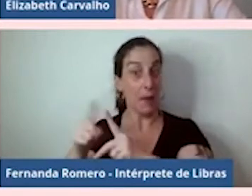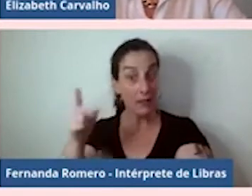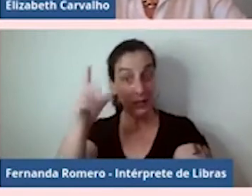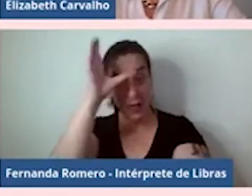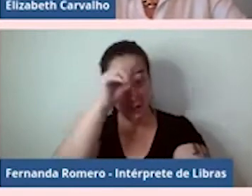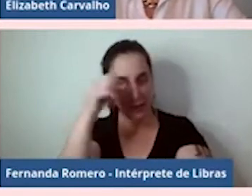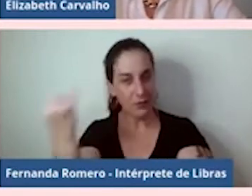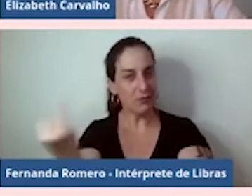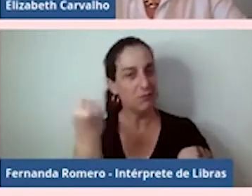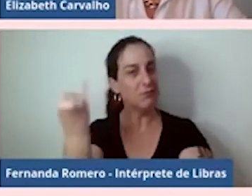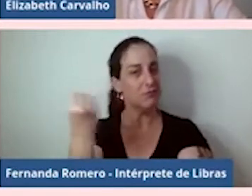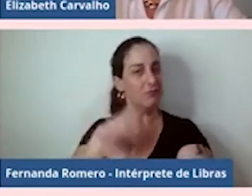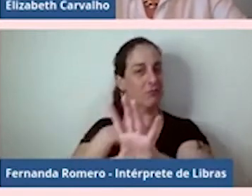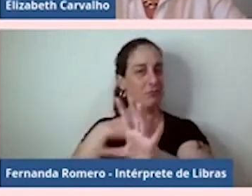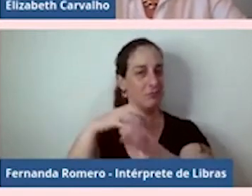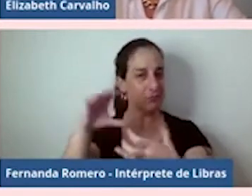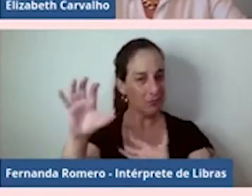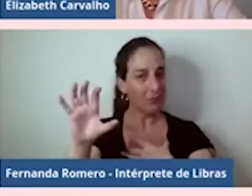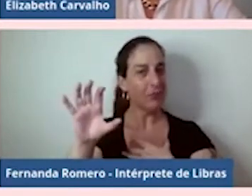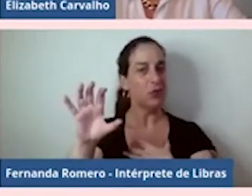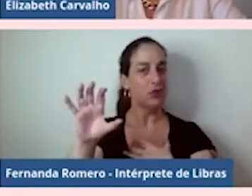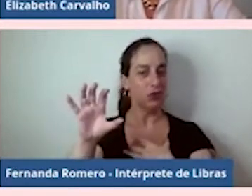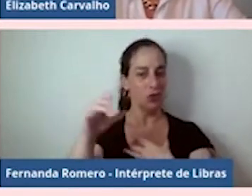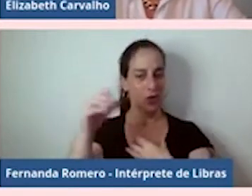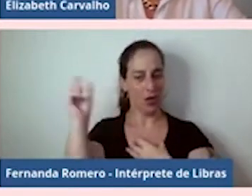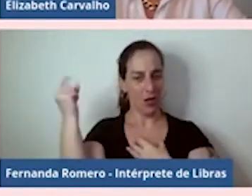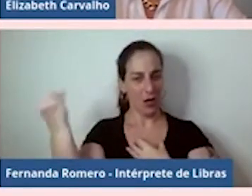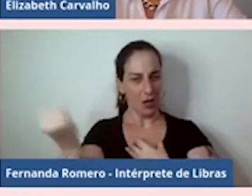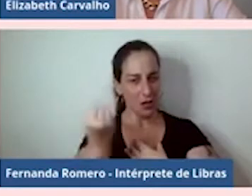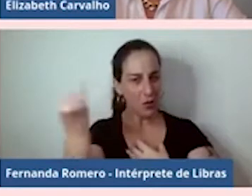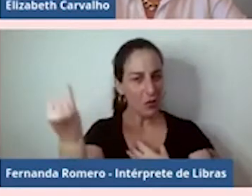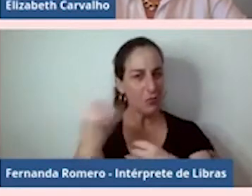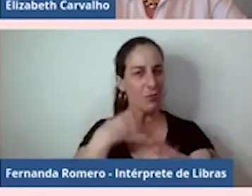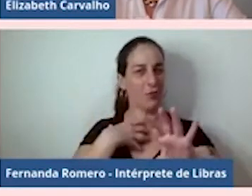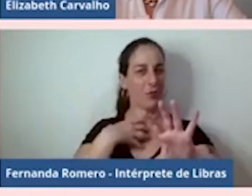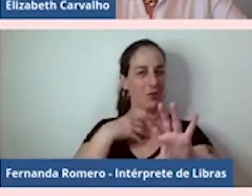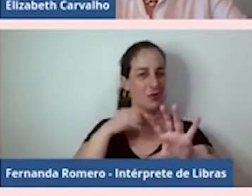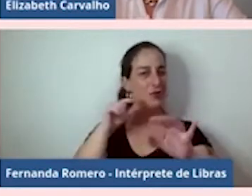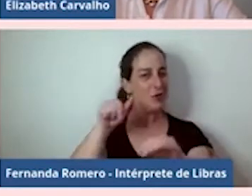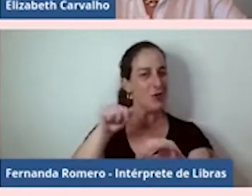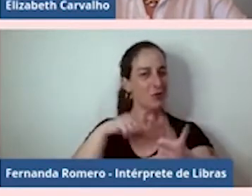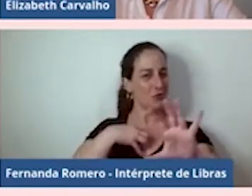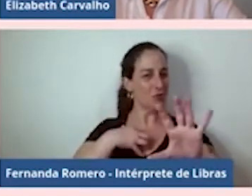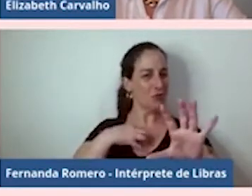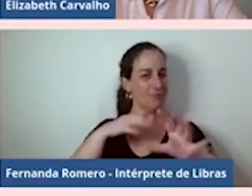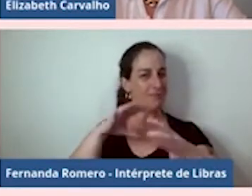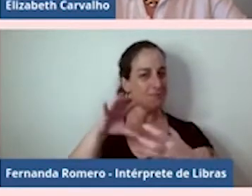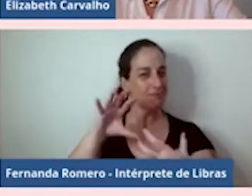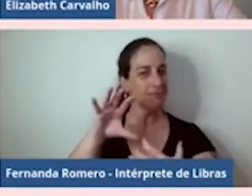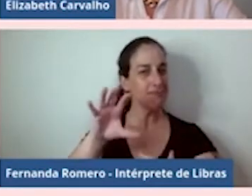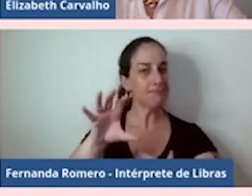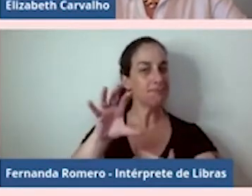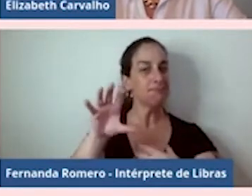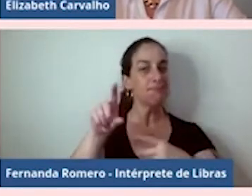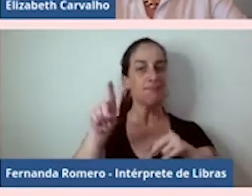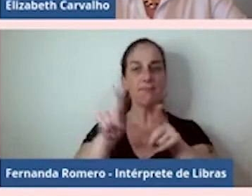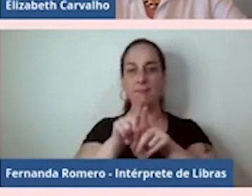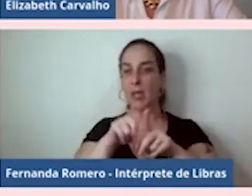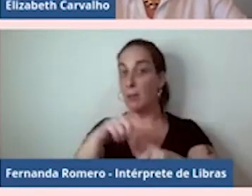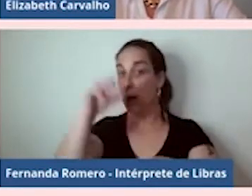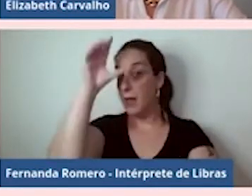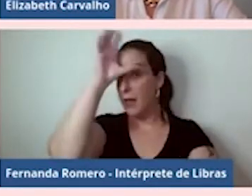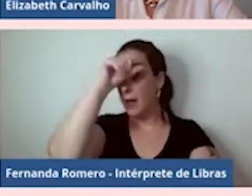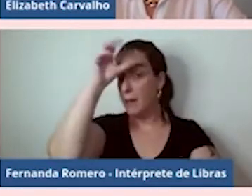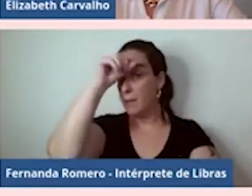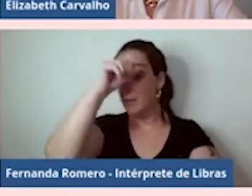muito importante a empatia, aprendeu que é muito importante se colocar no lugar do outro, e aprendeu, principalmente, que as redes